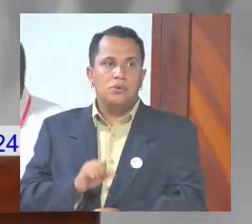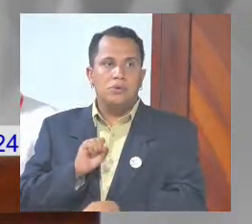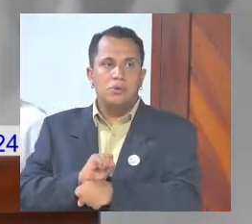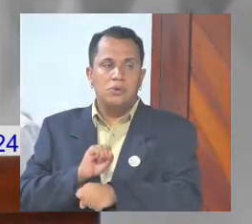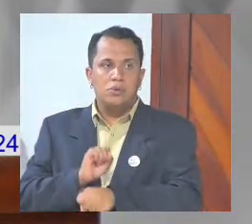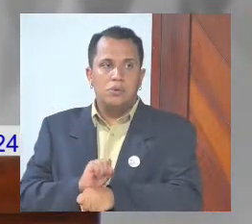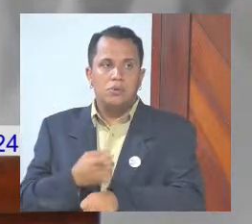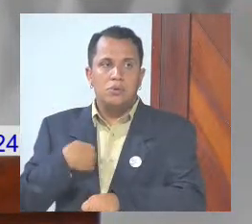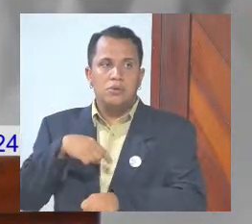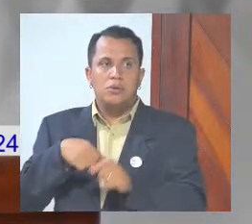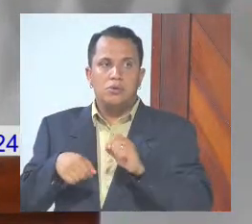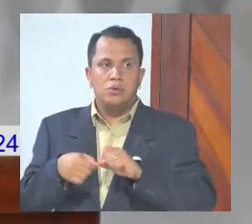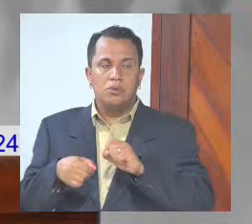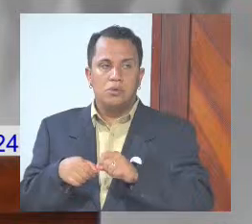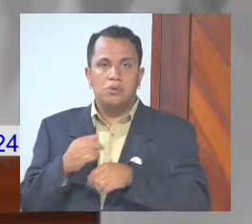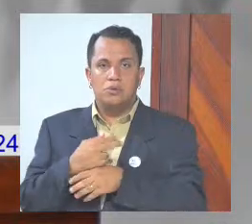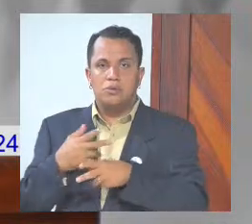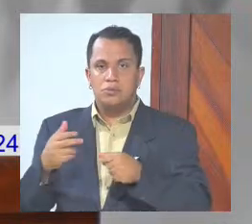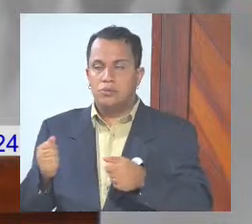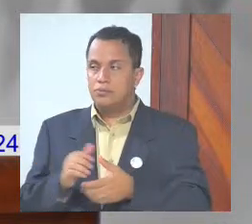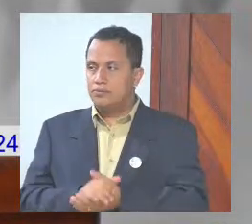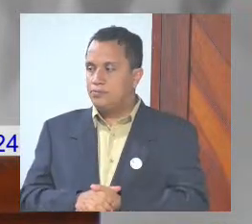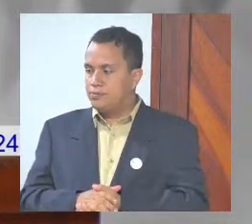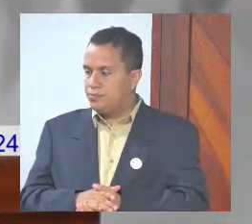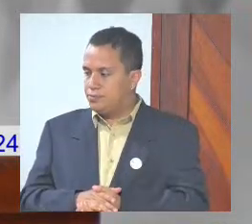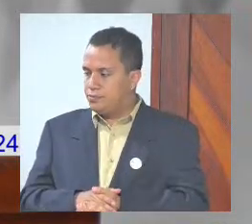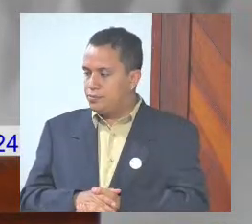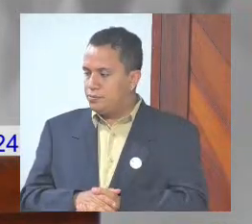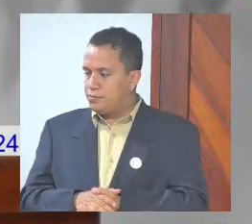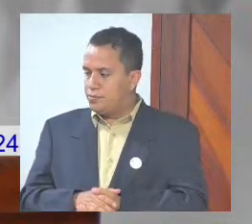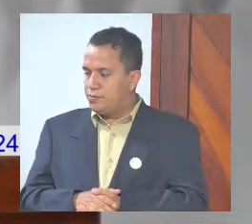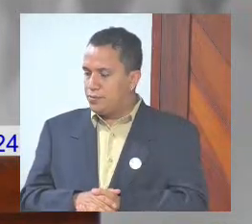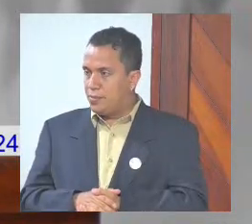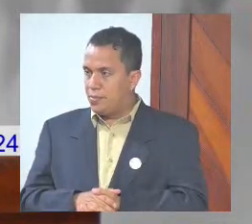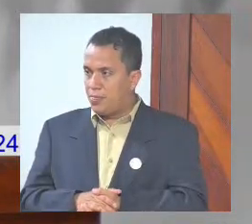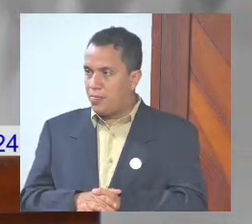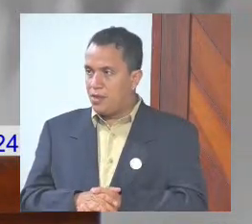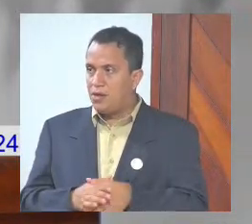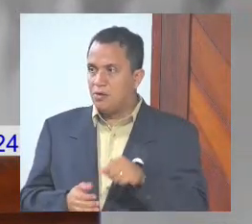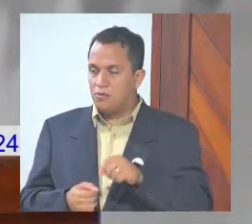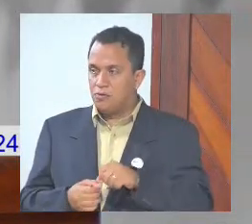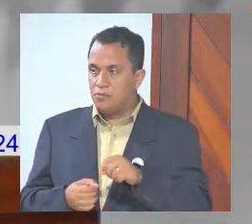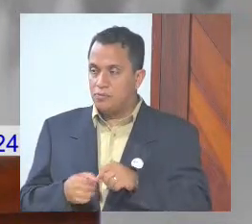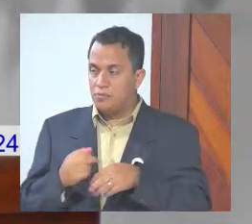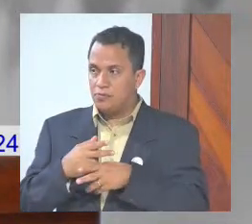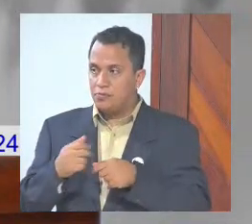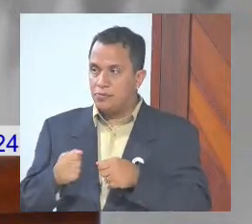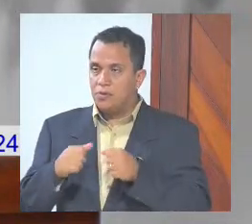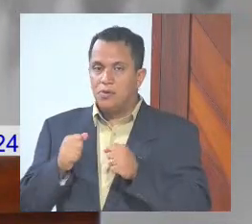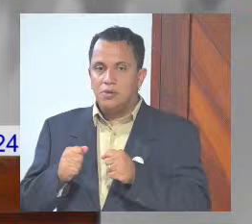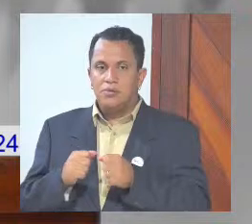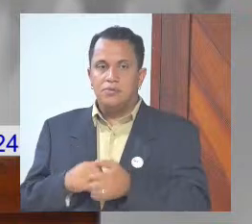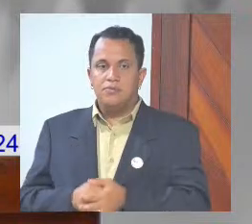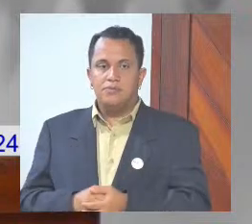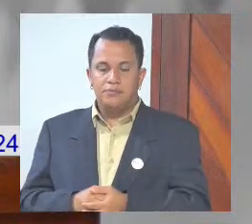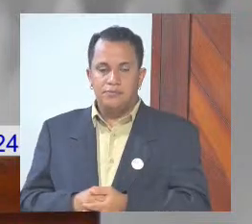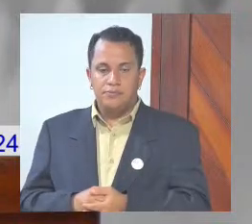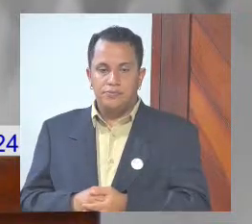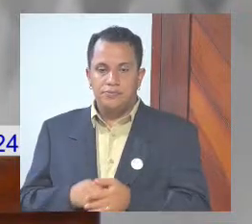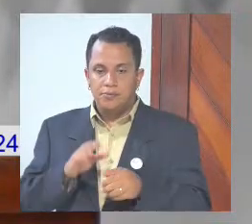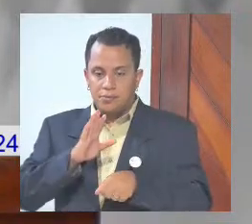esperando que a gente faça alguma coisa. Né? Esperando que a gente faça alguma coisa. E o que nós podemos estar fazendo